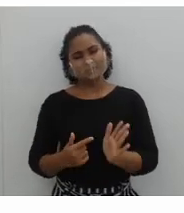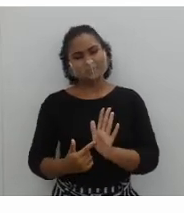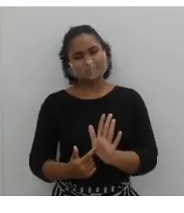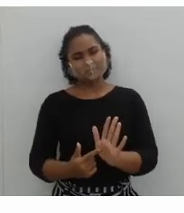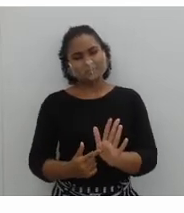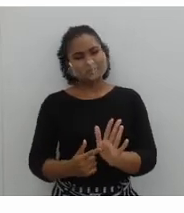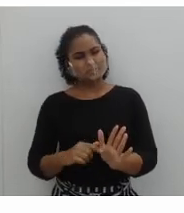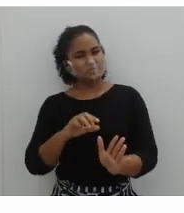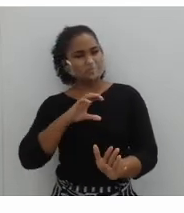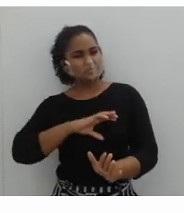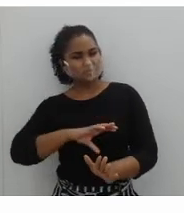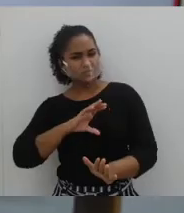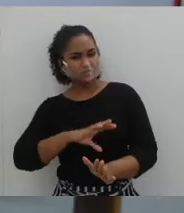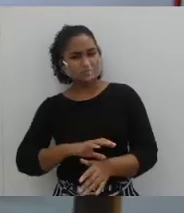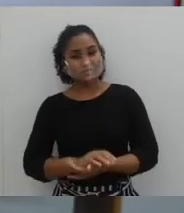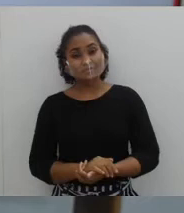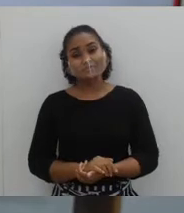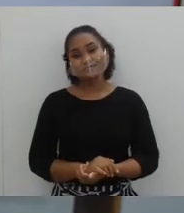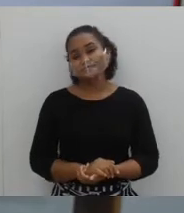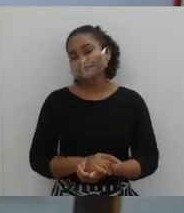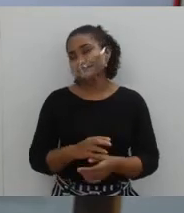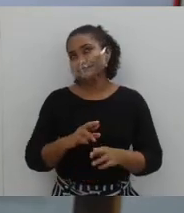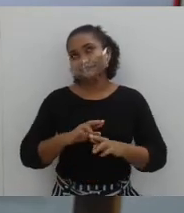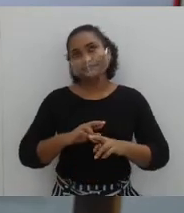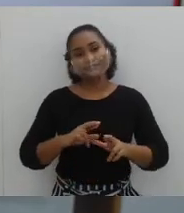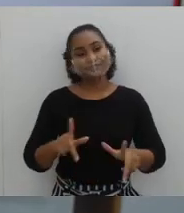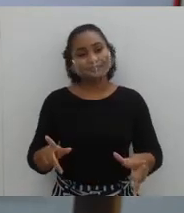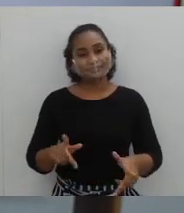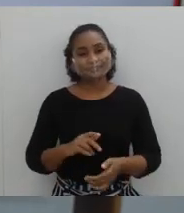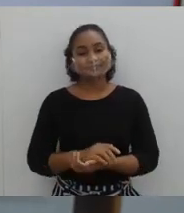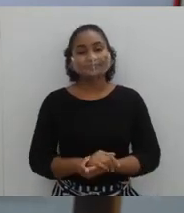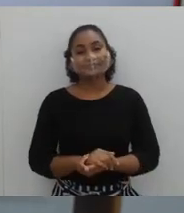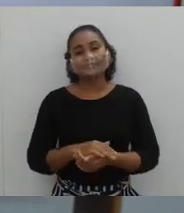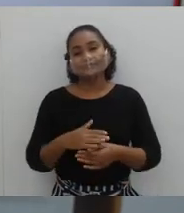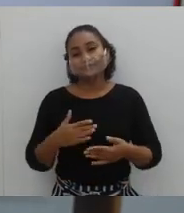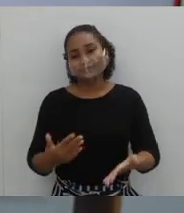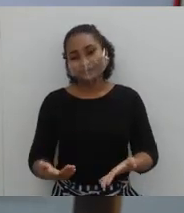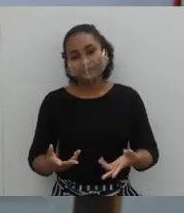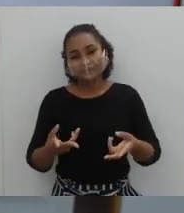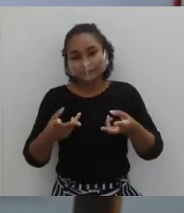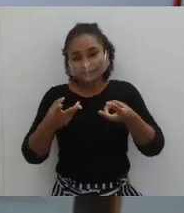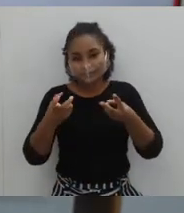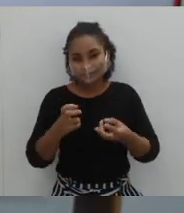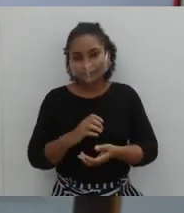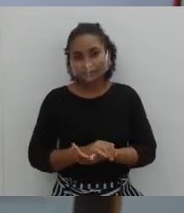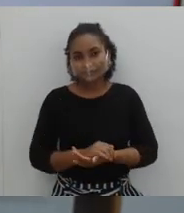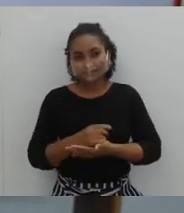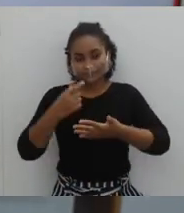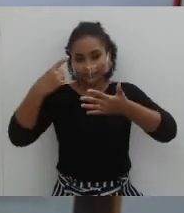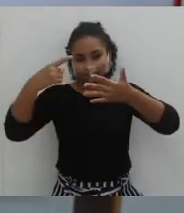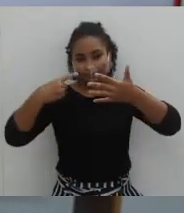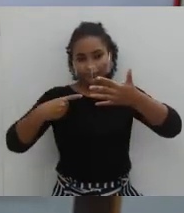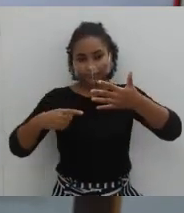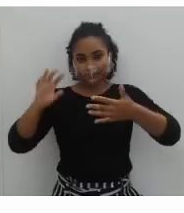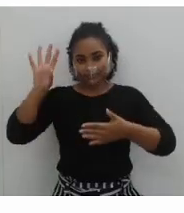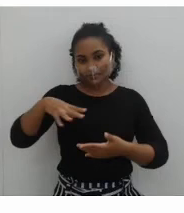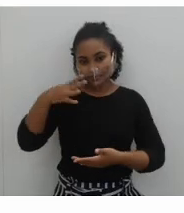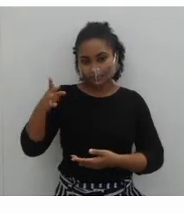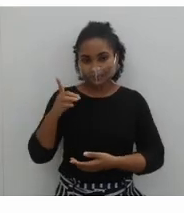com português, e na verdade é completamente diferente. E aí eu trouxe para vocês uma listinha. Por